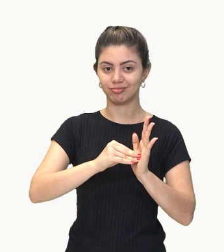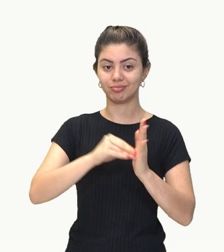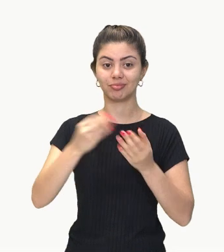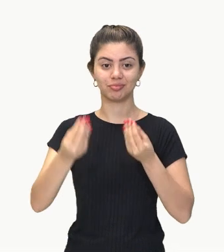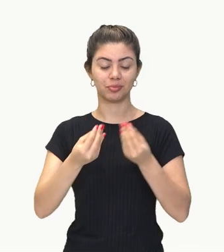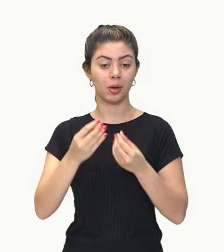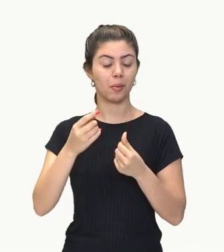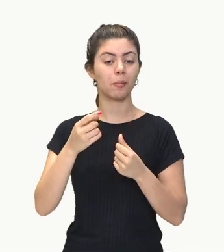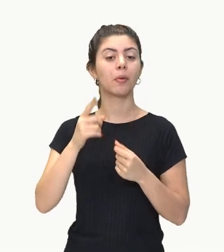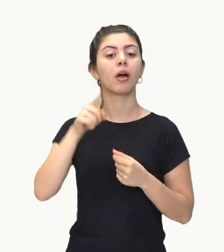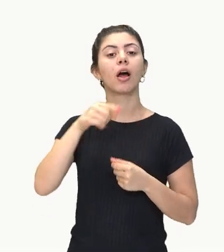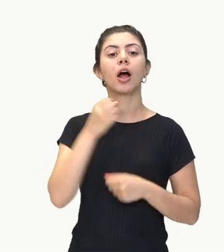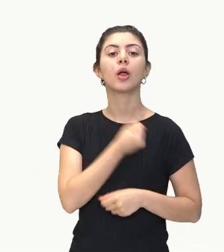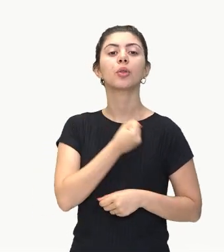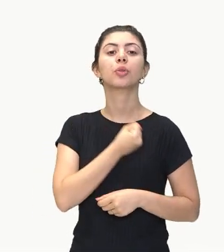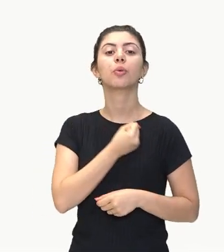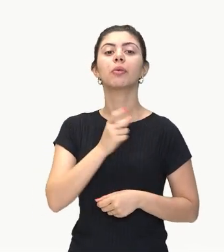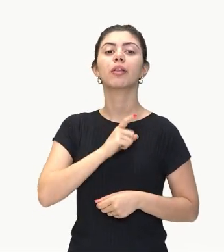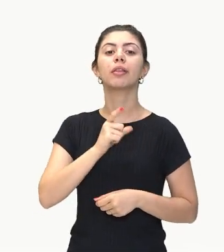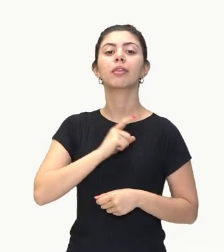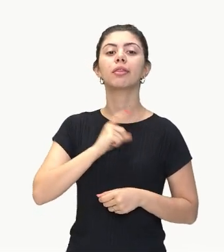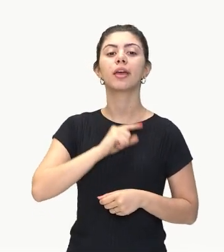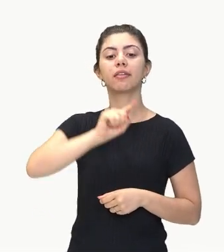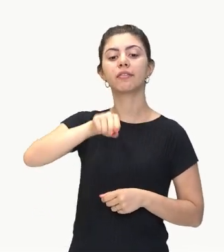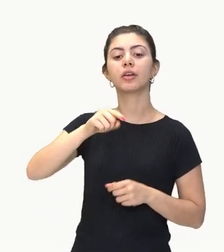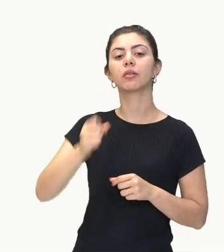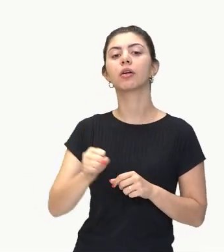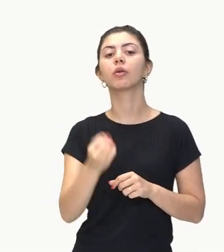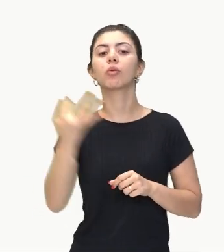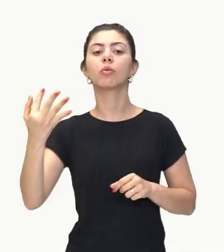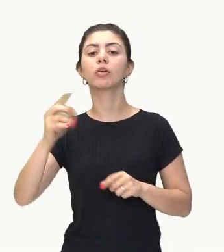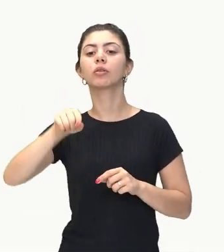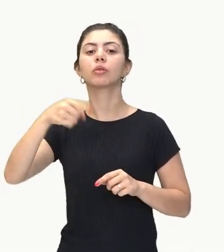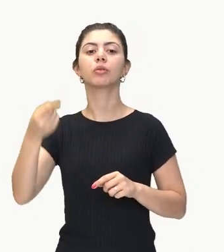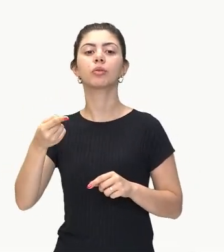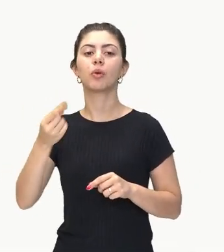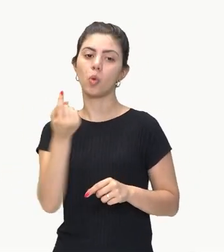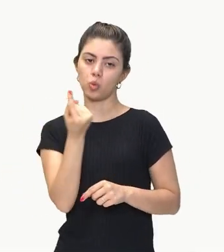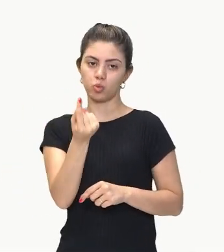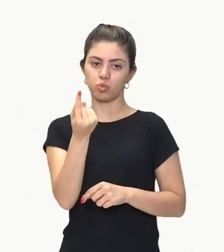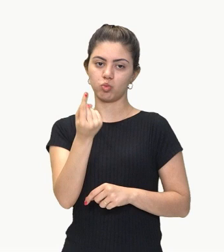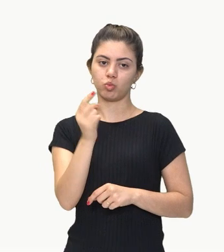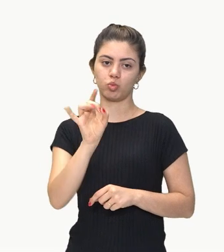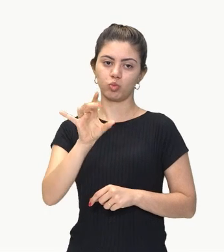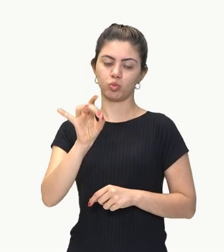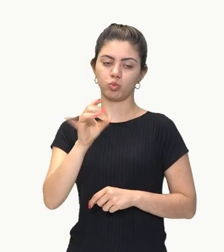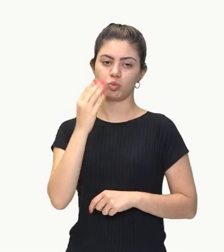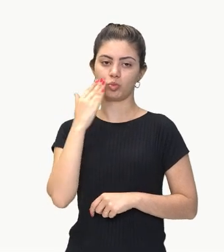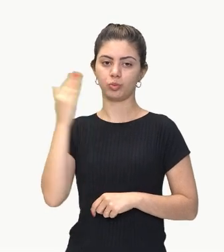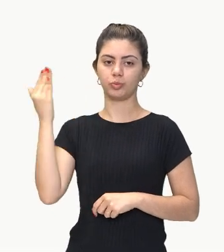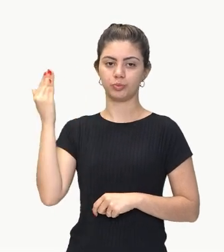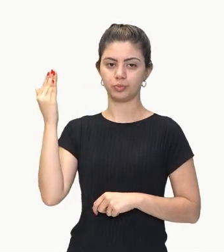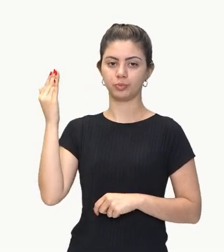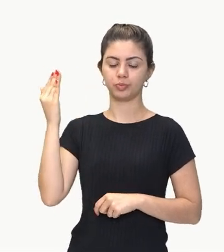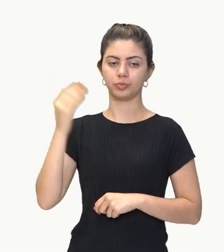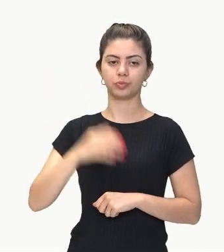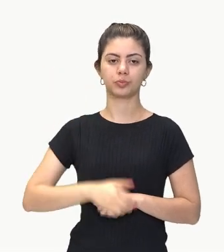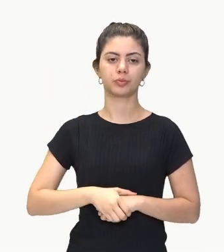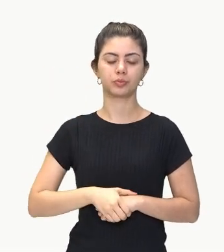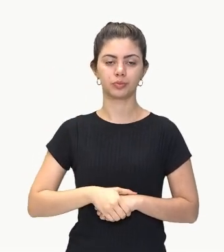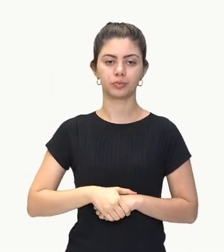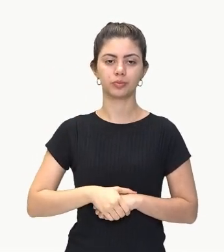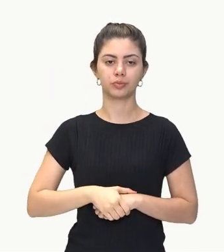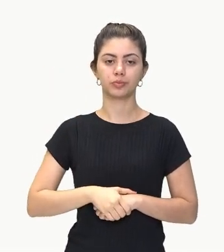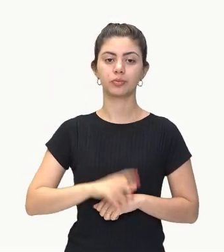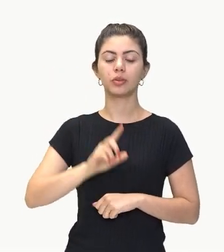Nosso primeiro número aqui possui uma casa decimal apenas, depois da vírgula. O